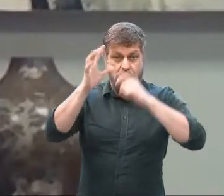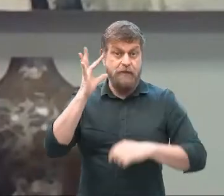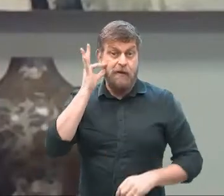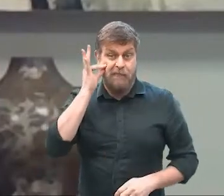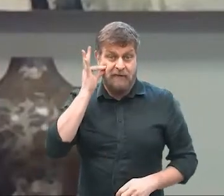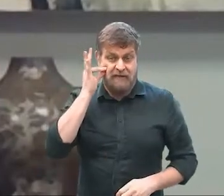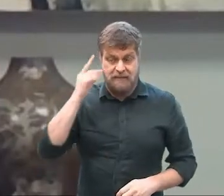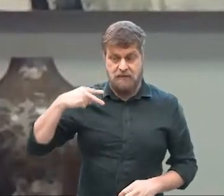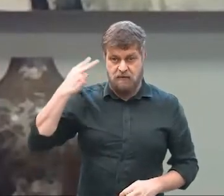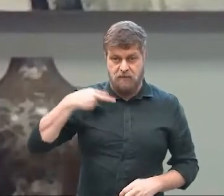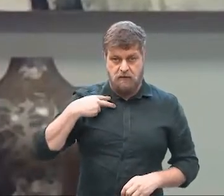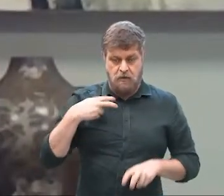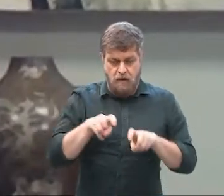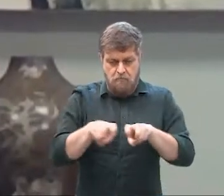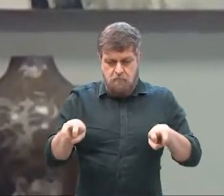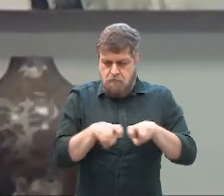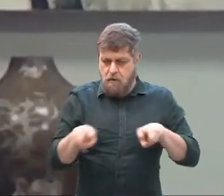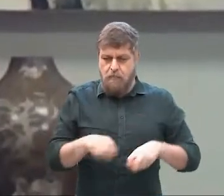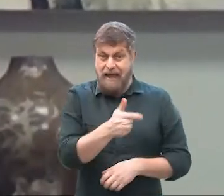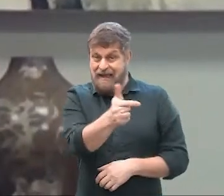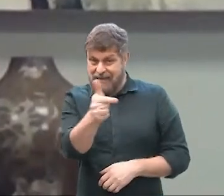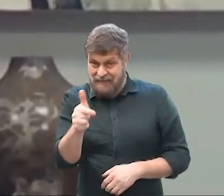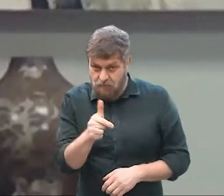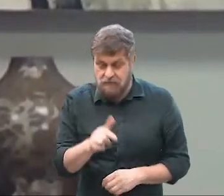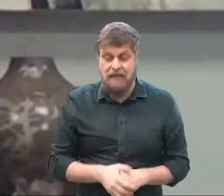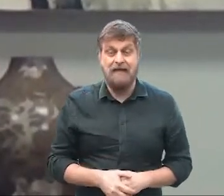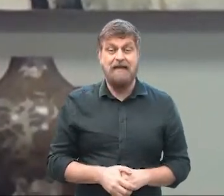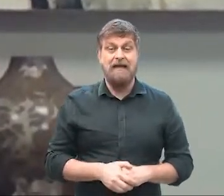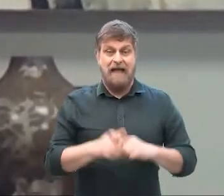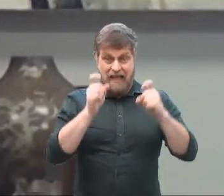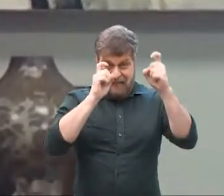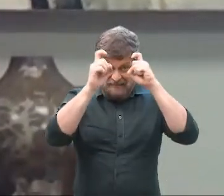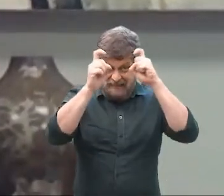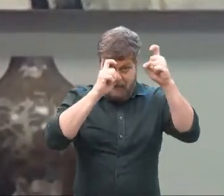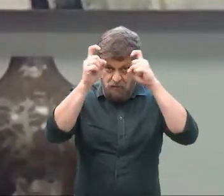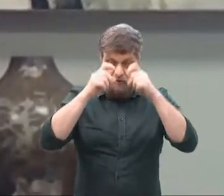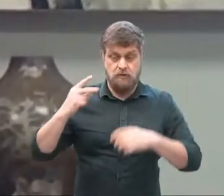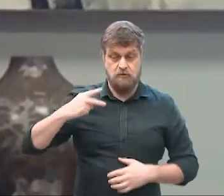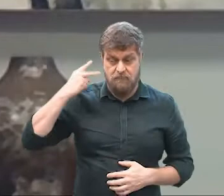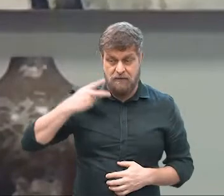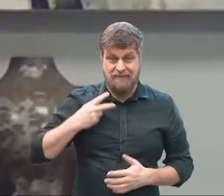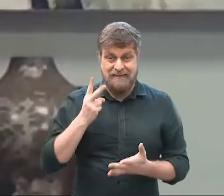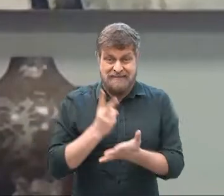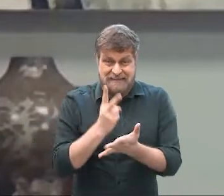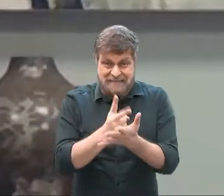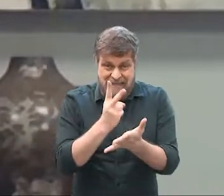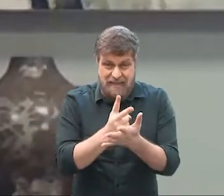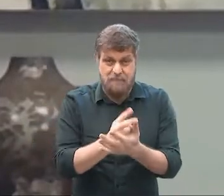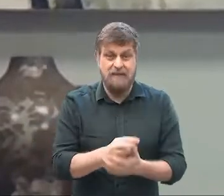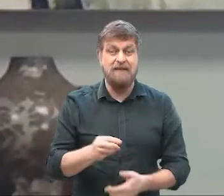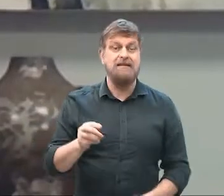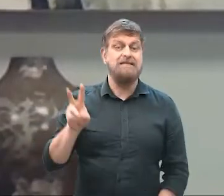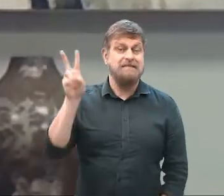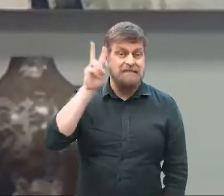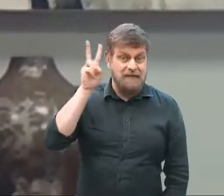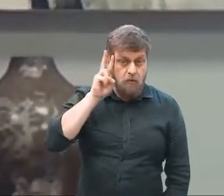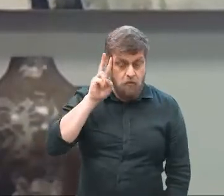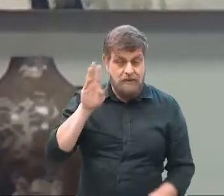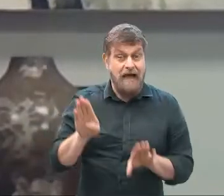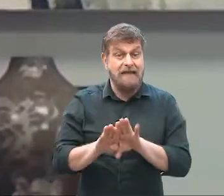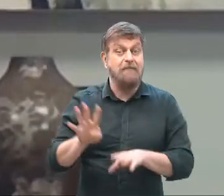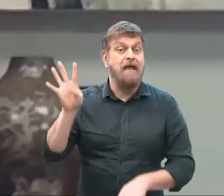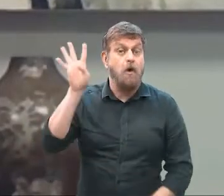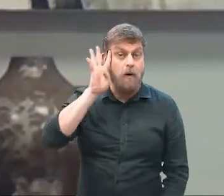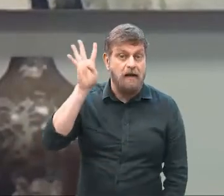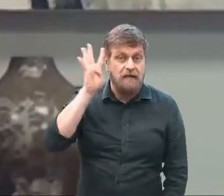regulares. Nossas sessões regulares, as sessões ordinárias, elas ocorrem todas as segundas e quartas-feiras da